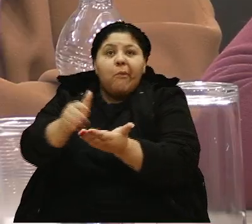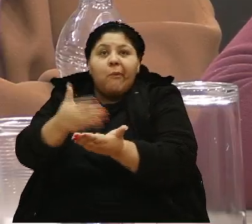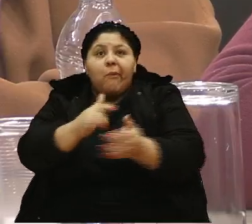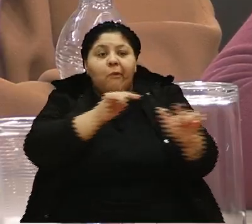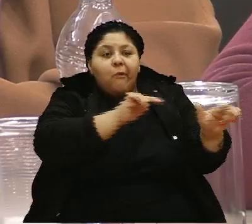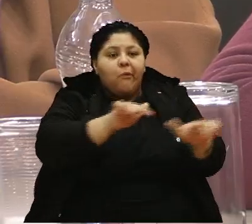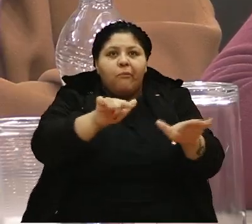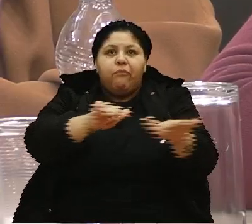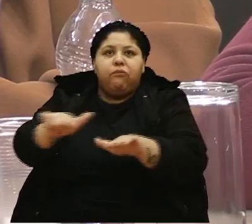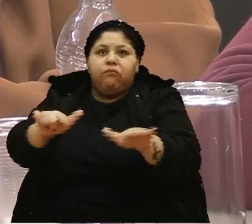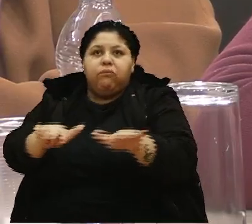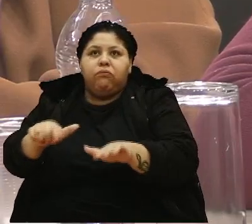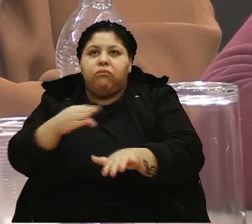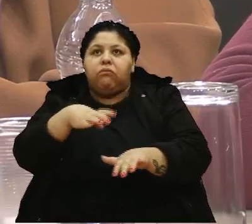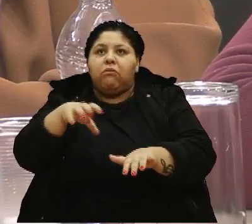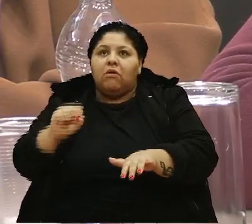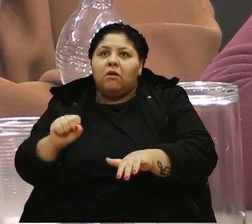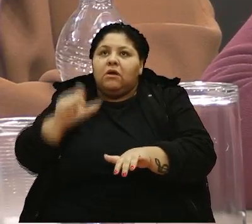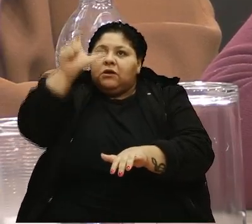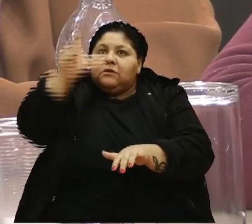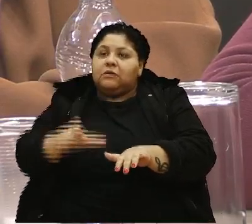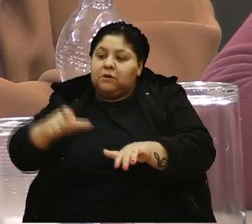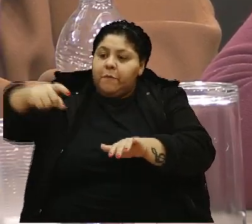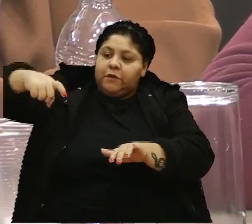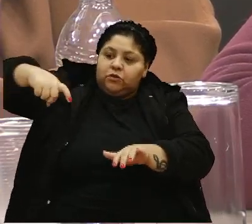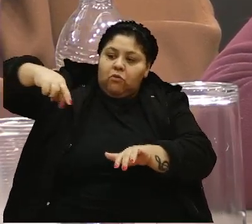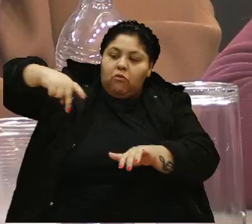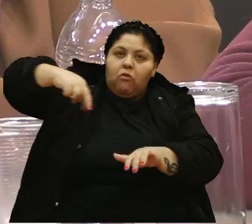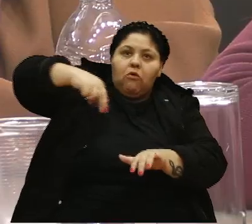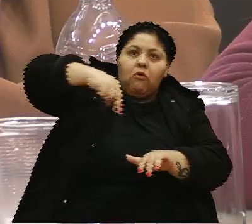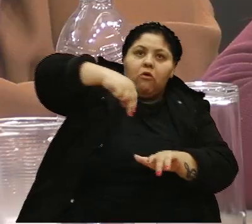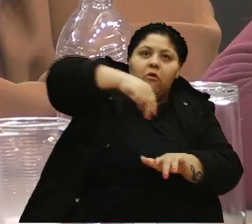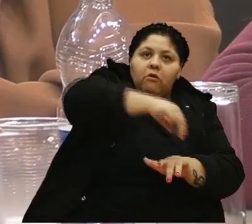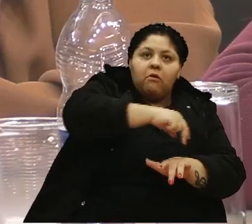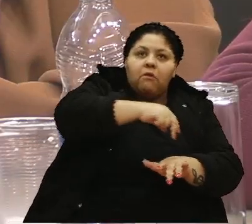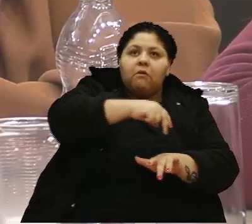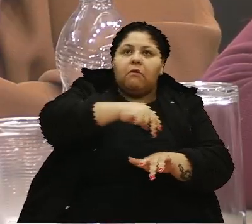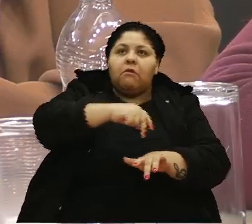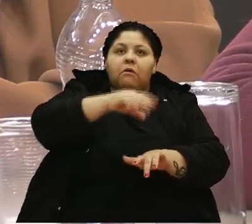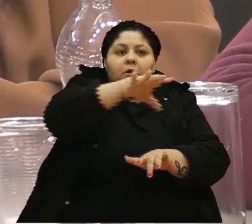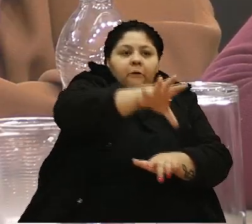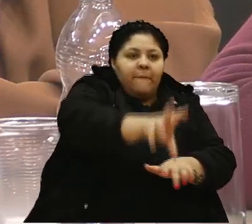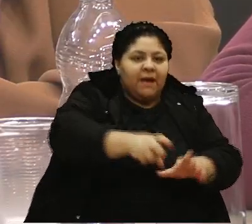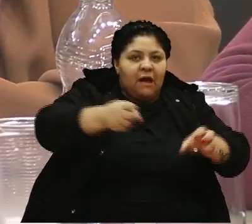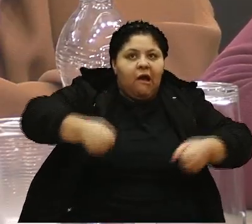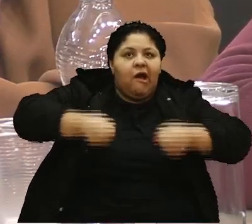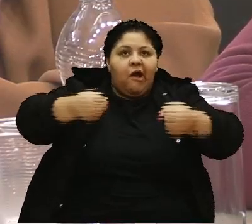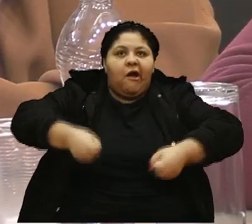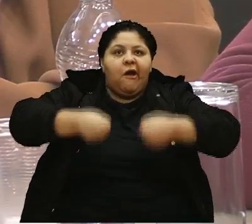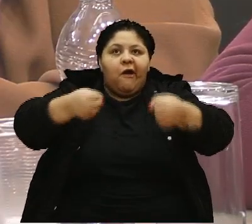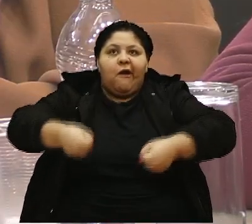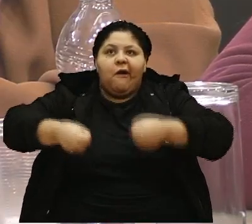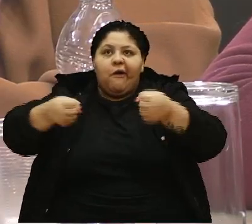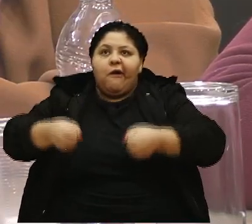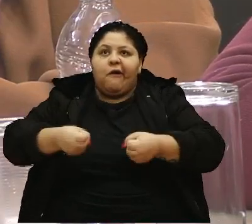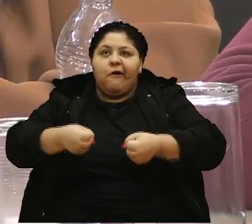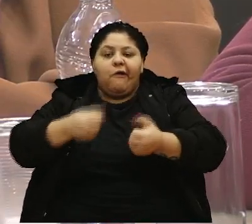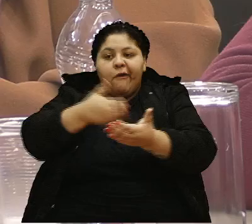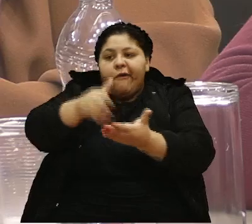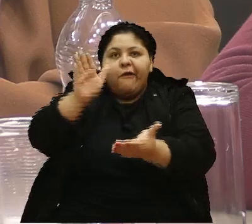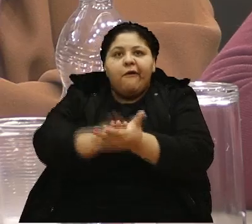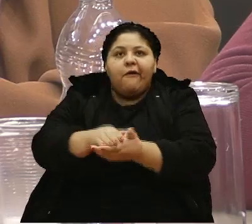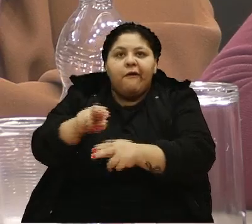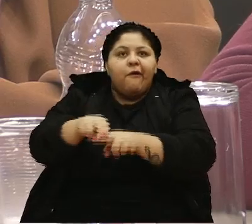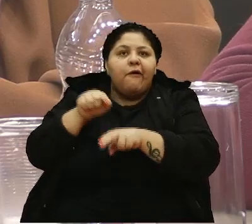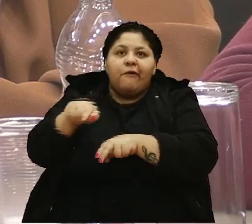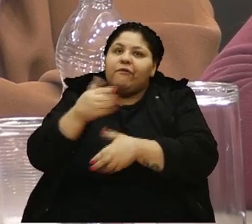ali no CES, as pessoas atravessarem, nós estamos falando de pessoas que levam uma multa, porque até pegar a cadeira de roda da pessoa no porta-malas leva uma multa. E é para isso que vai servir,